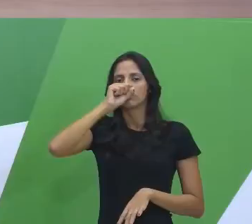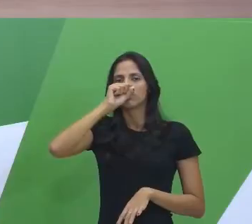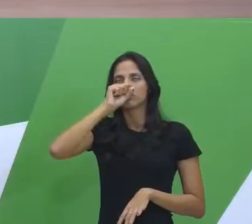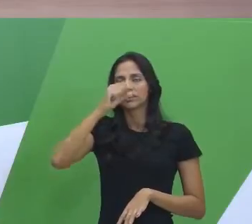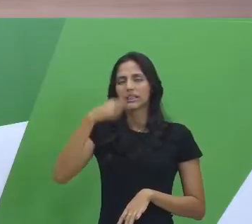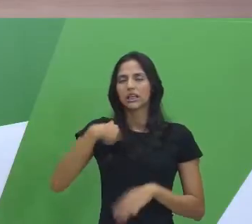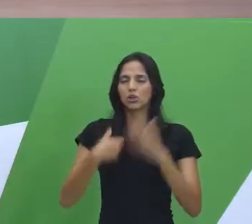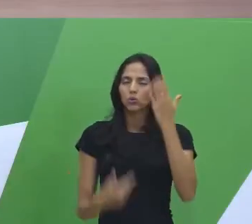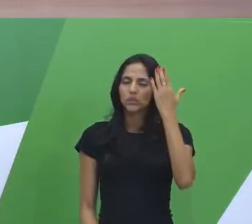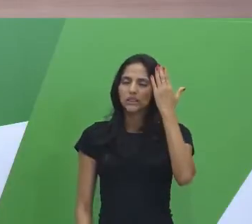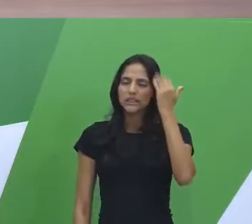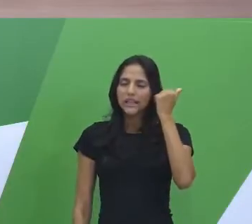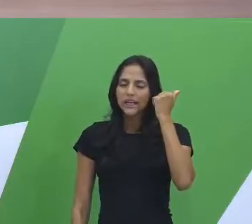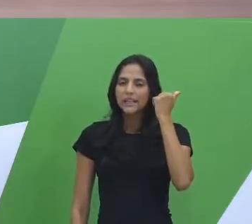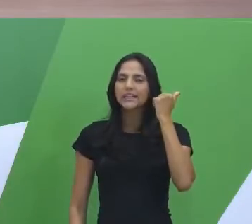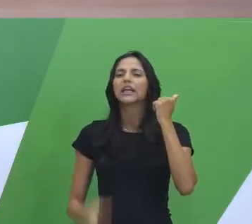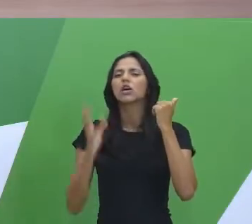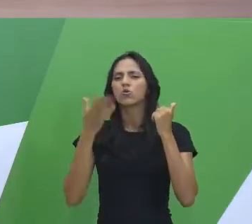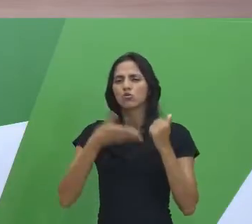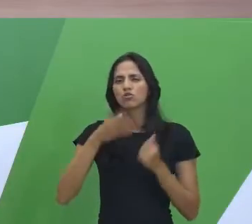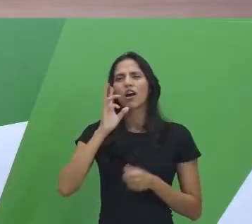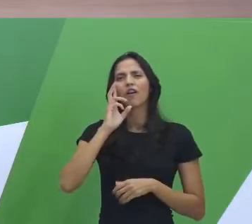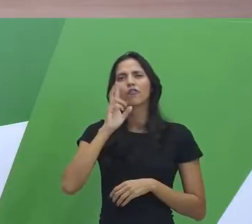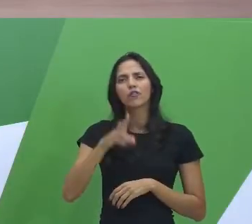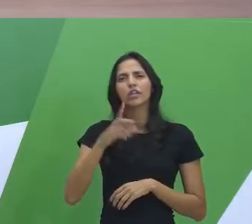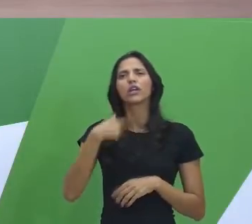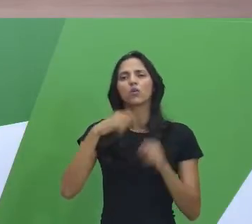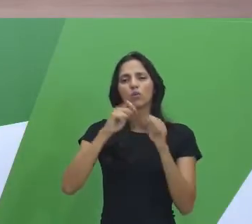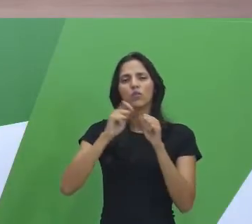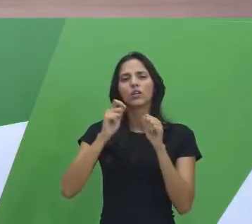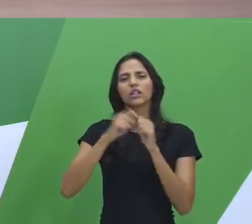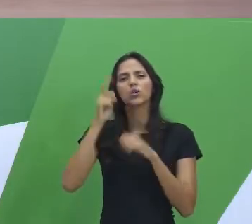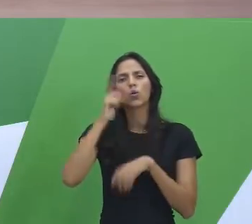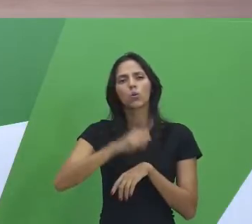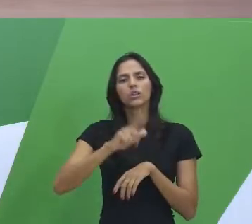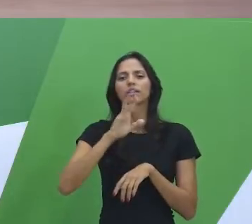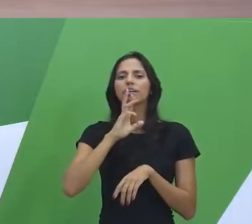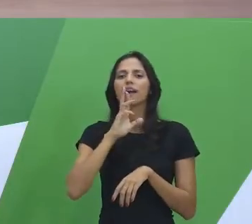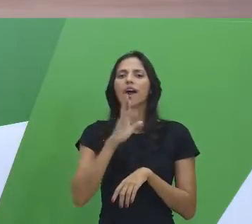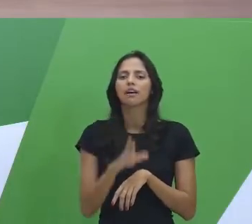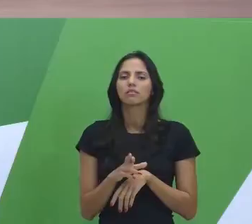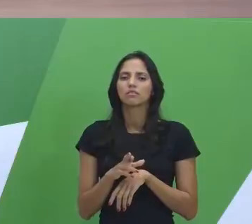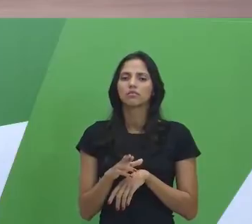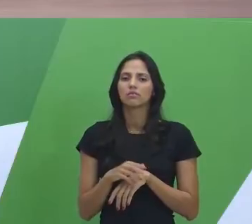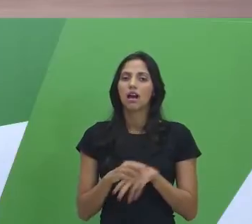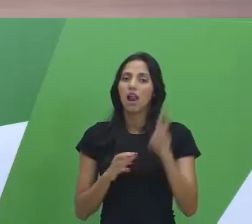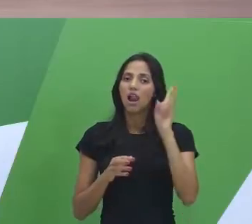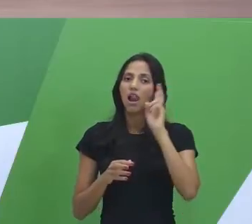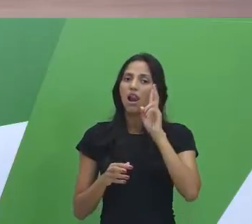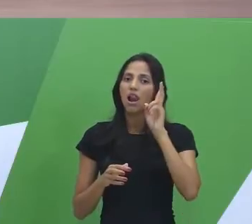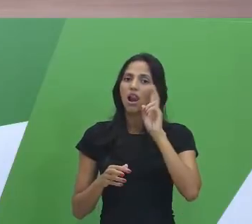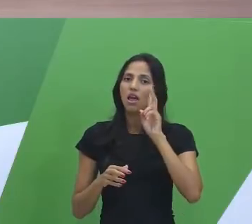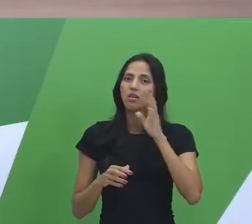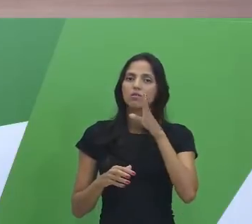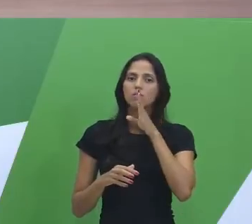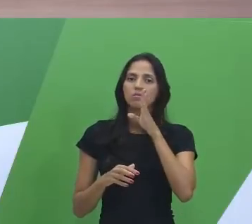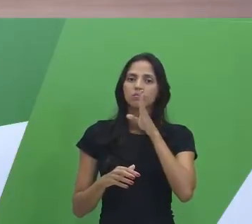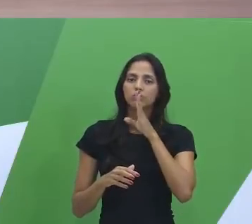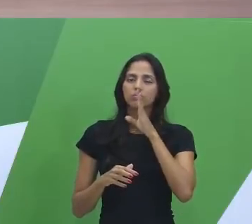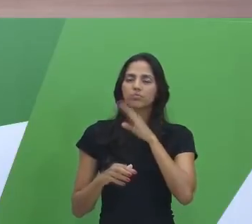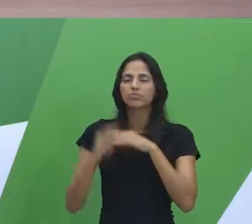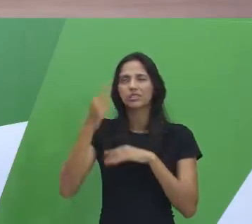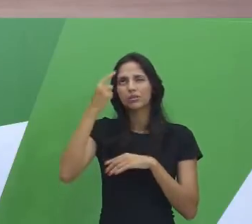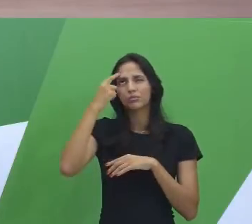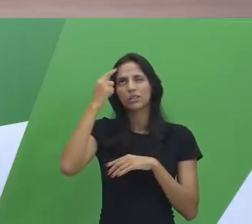Eu sei, eu já vi e eu vou fazer isso aqui. Vamos lembrar do que eu absorvi enquanto conhecimento.